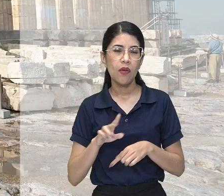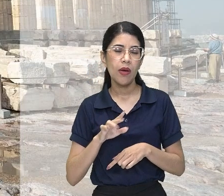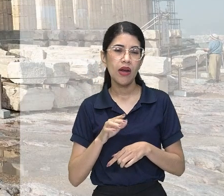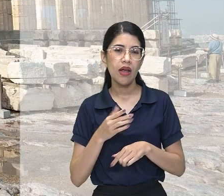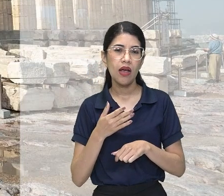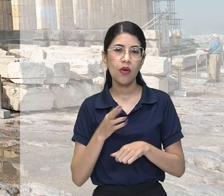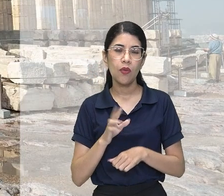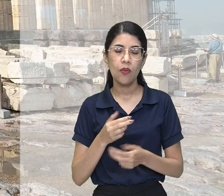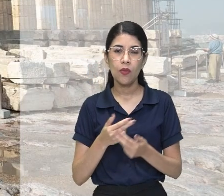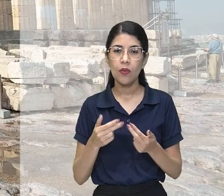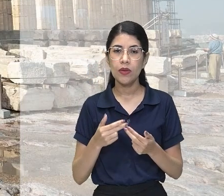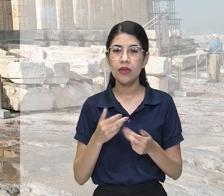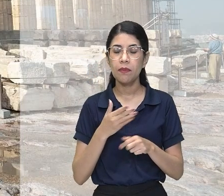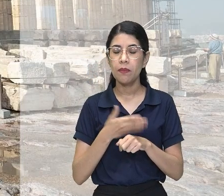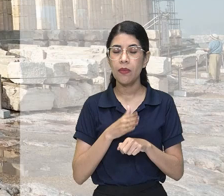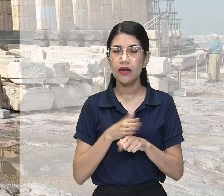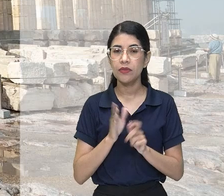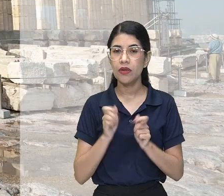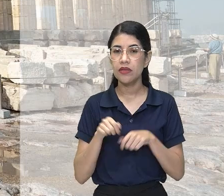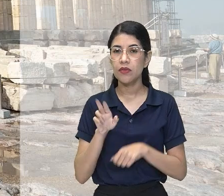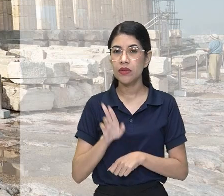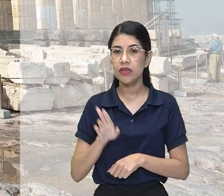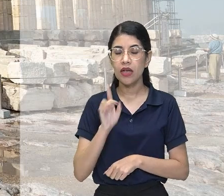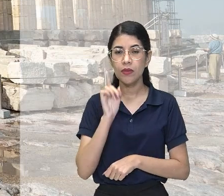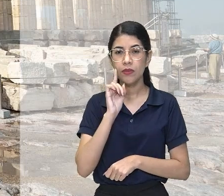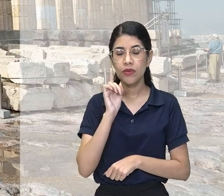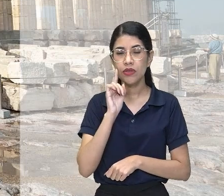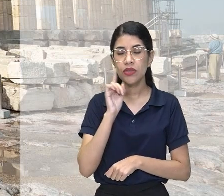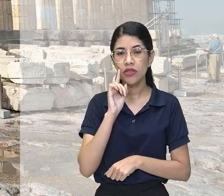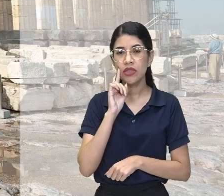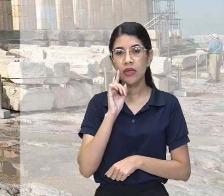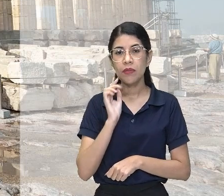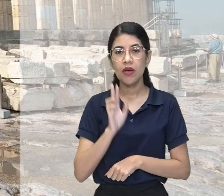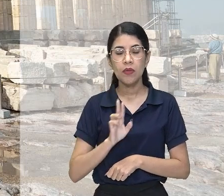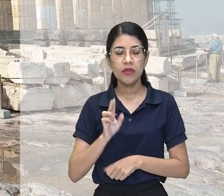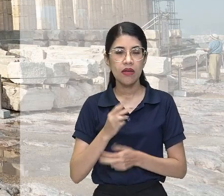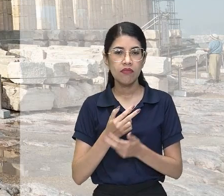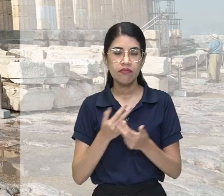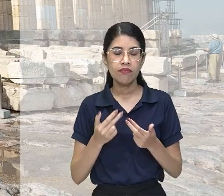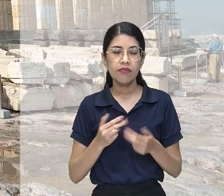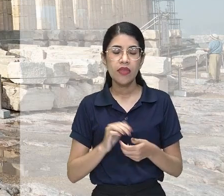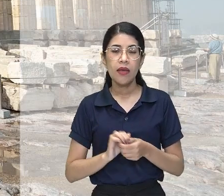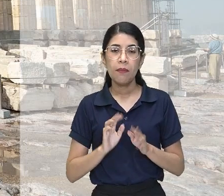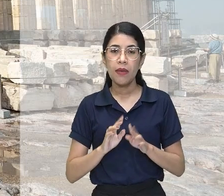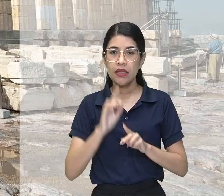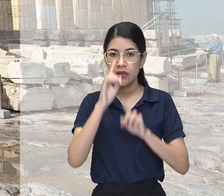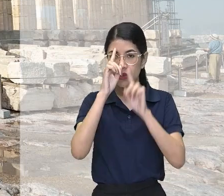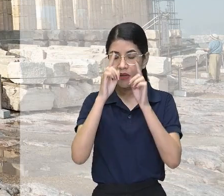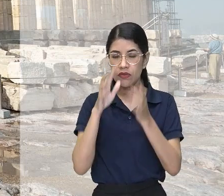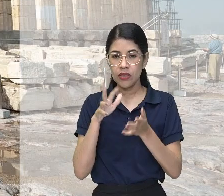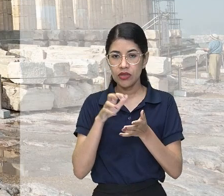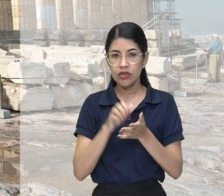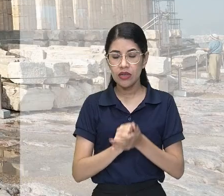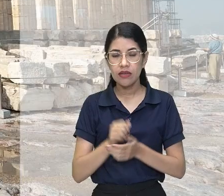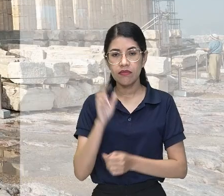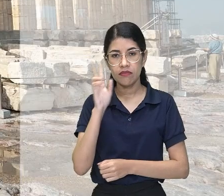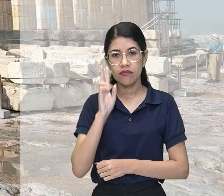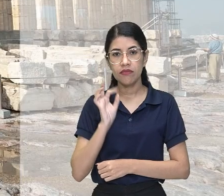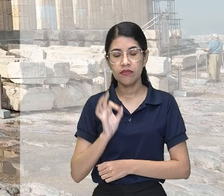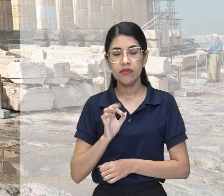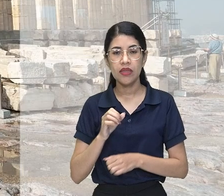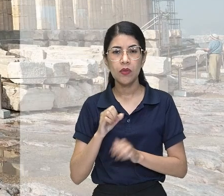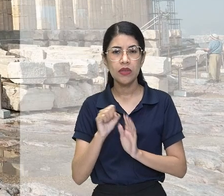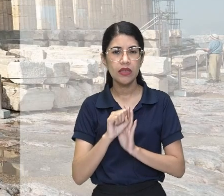prático, algo que poderia ser colocado ali no dia a dia para funcionar algo. Mas a ideia ficou registrada na história. Então,